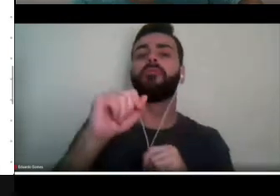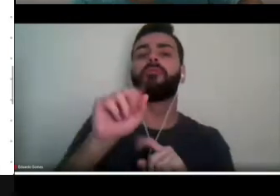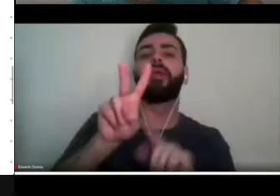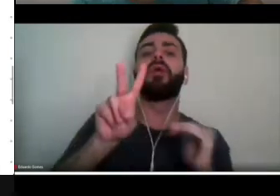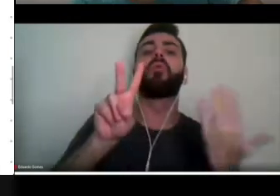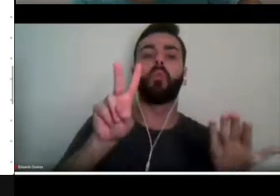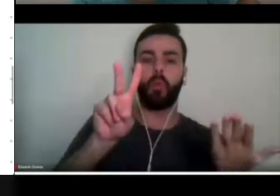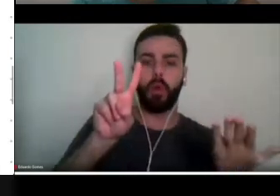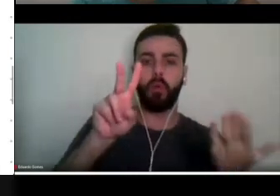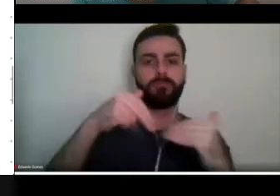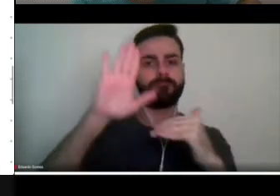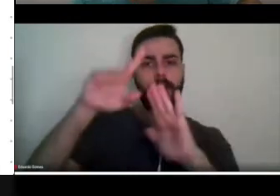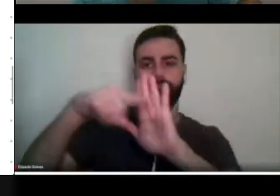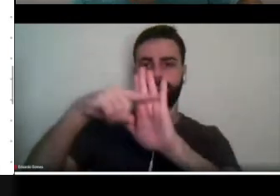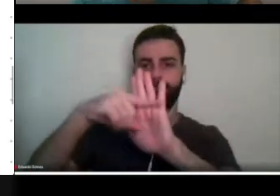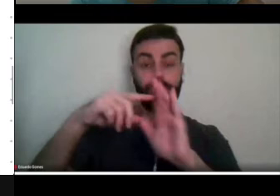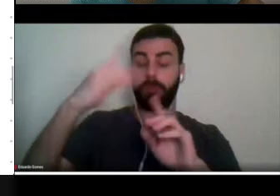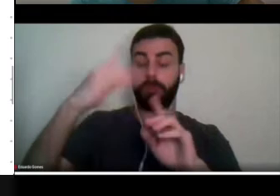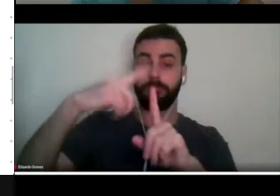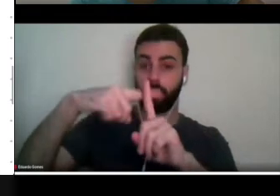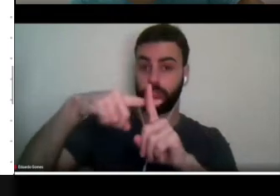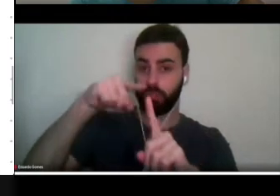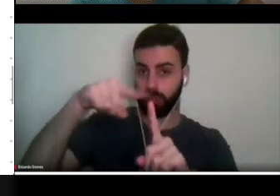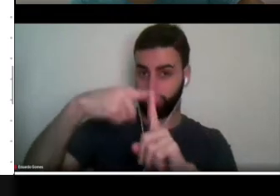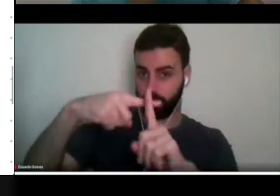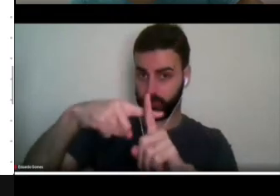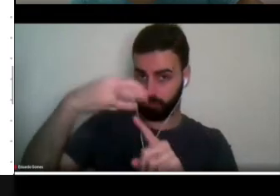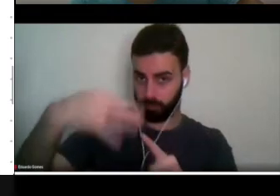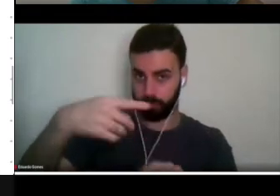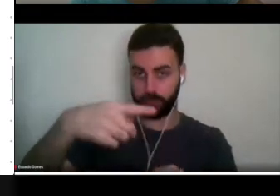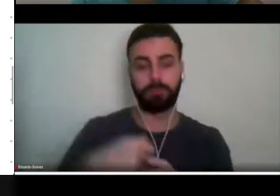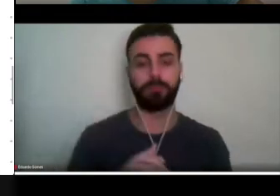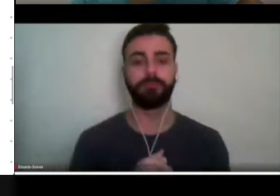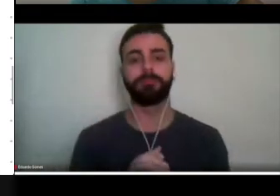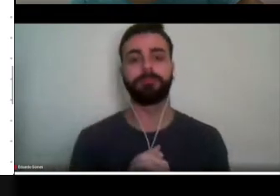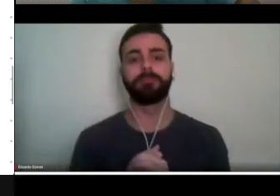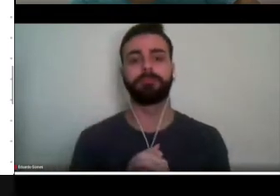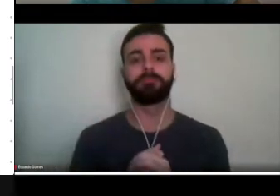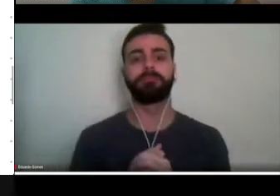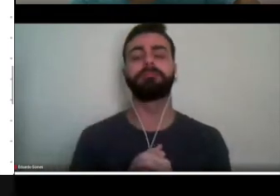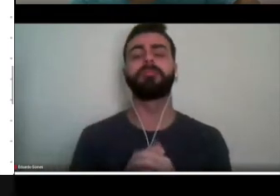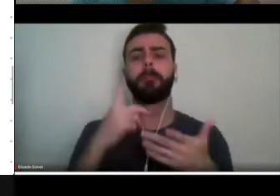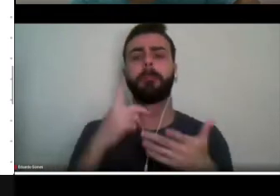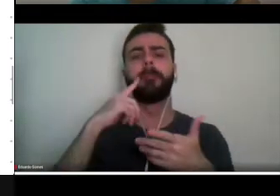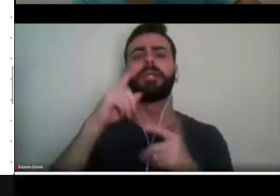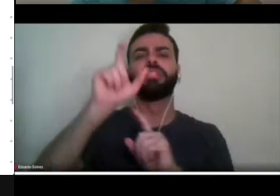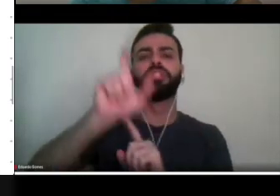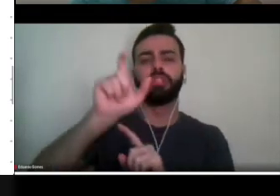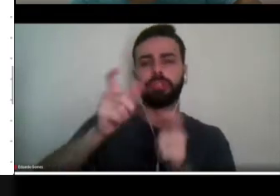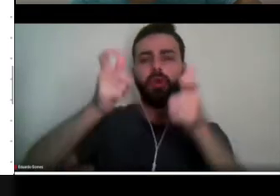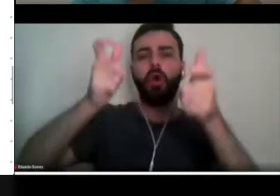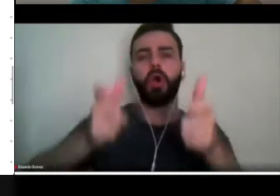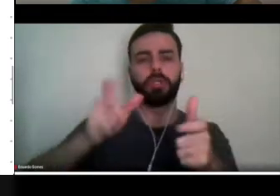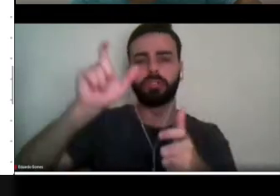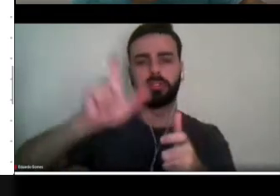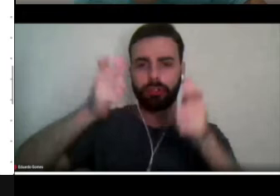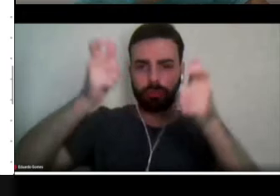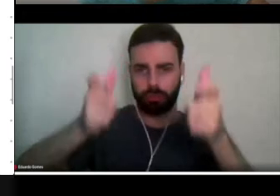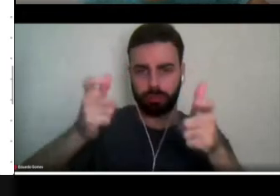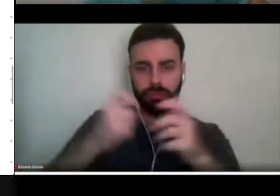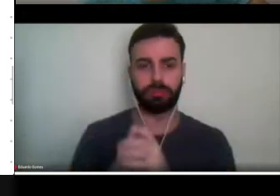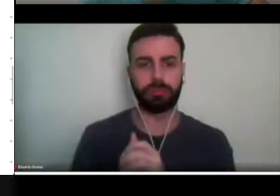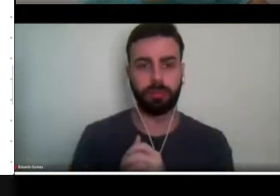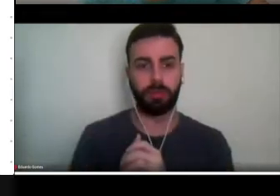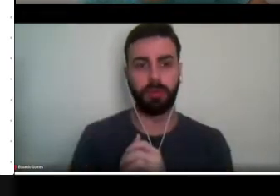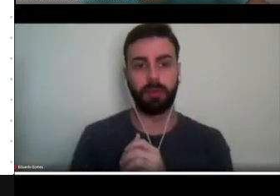E a posição, olha só, essa posição aqui é uma posição menor que zero. Então, eu tenho um x menor que